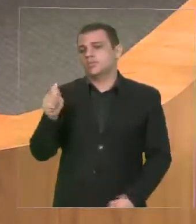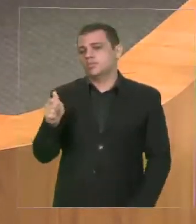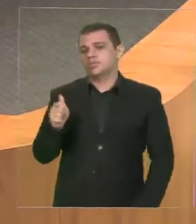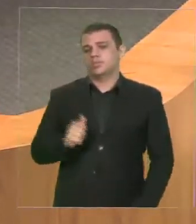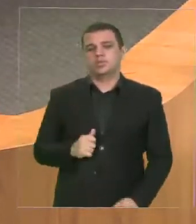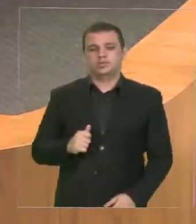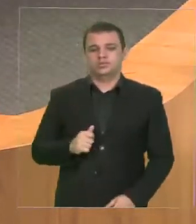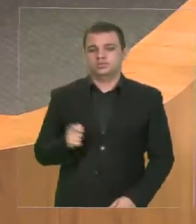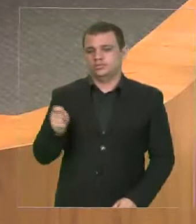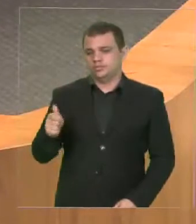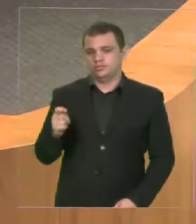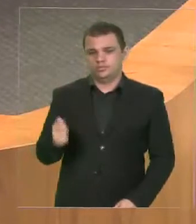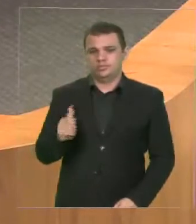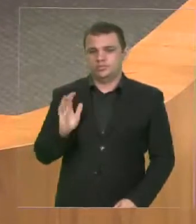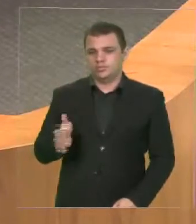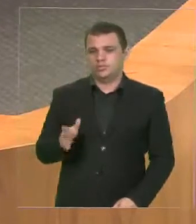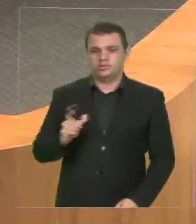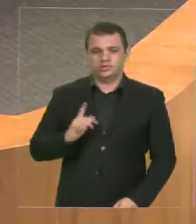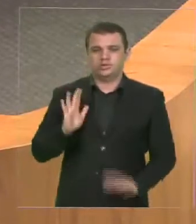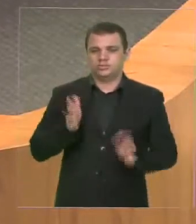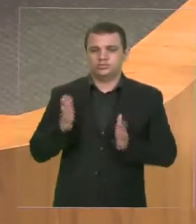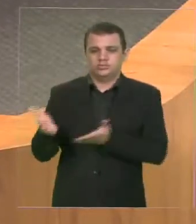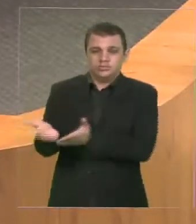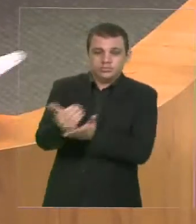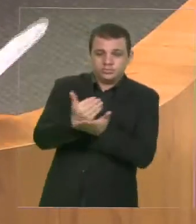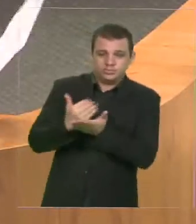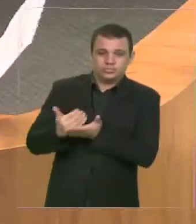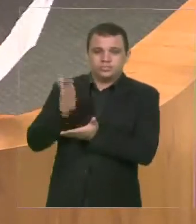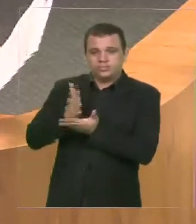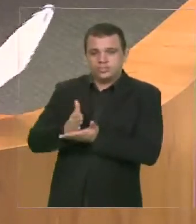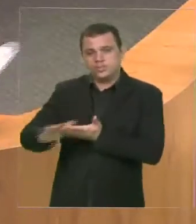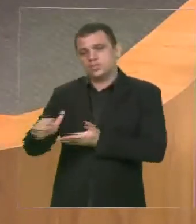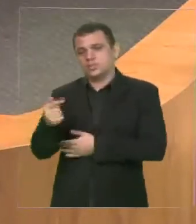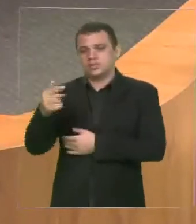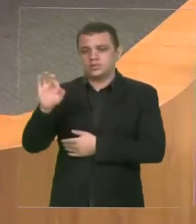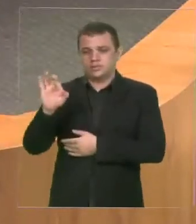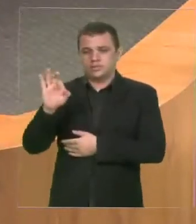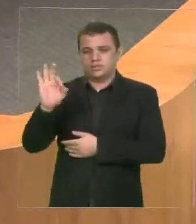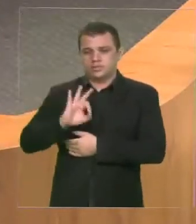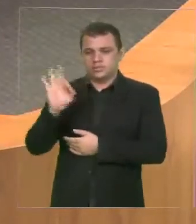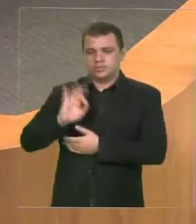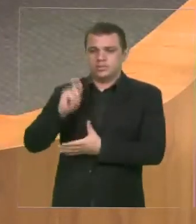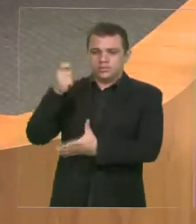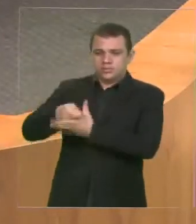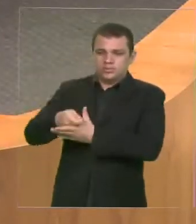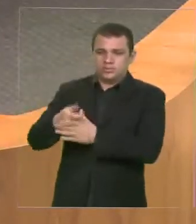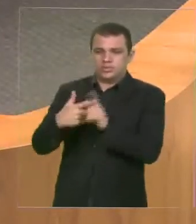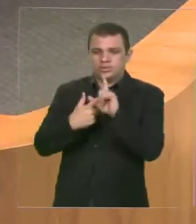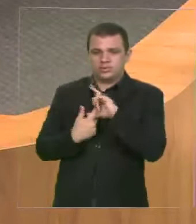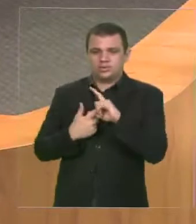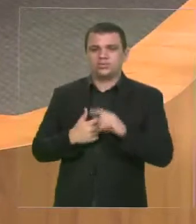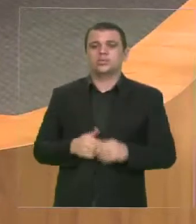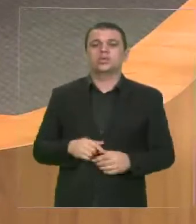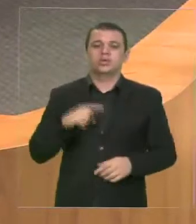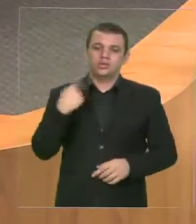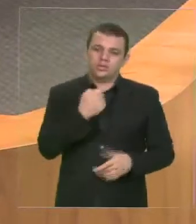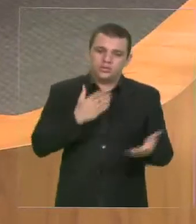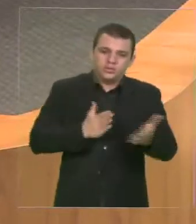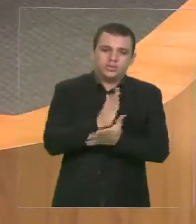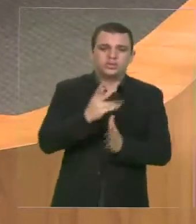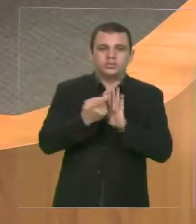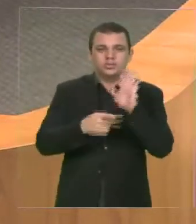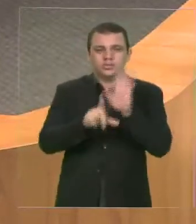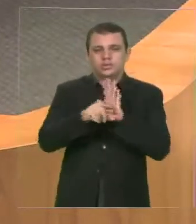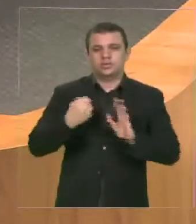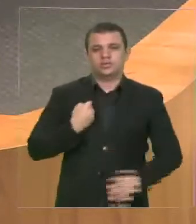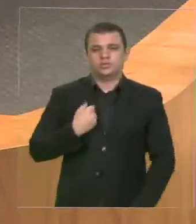do montante da receita do Estado. Então, Nesse meio termo, aprovamos o projeto de lei número 206, que